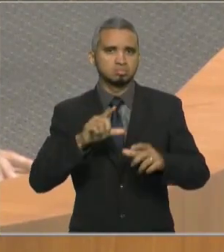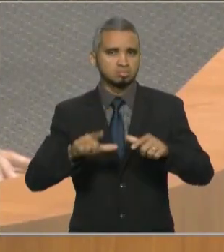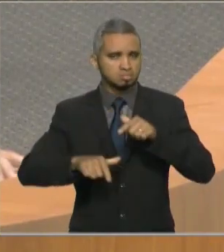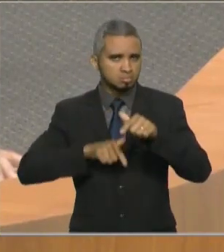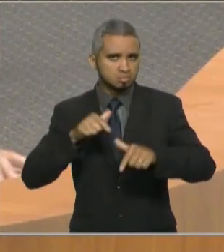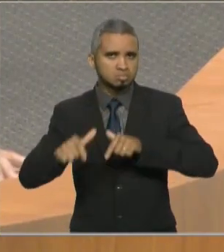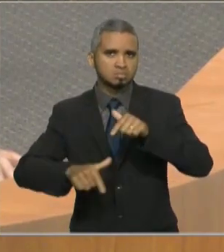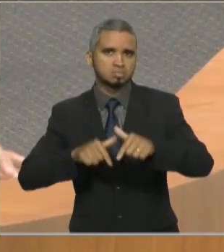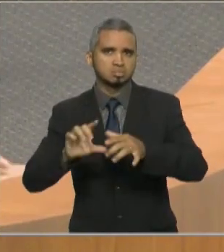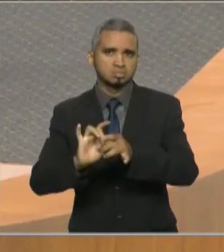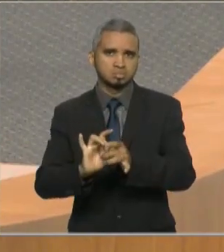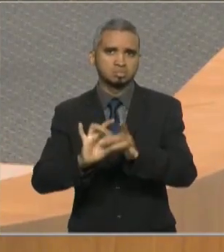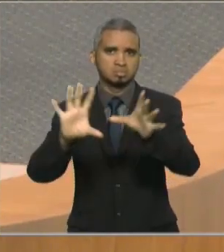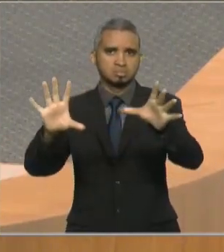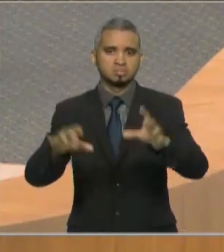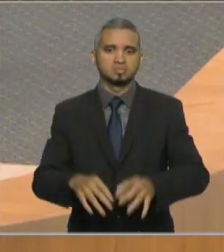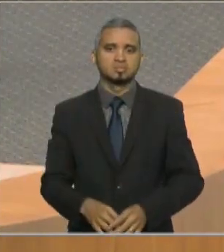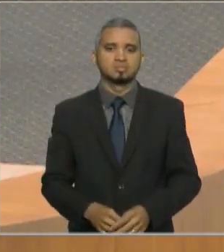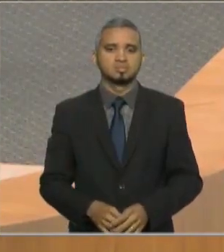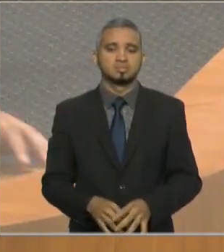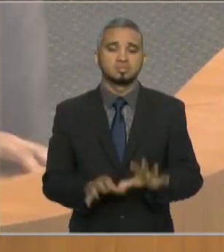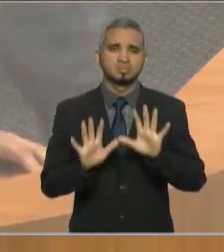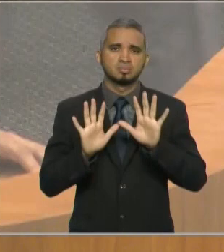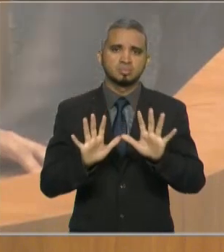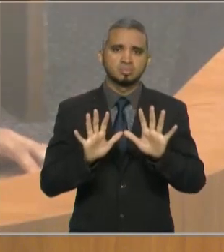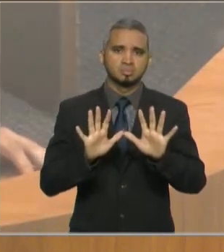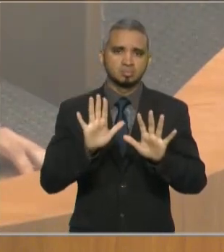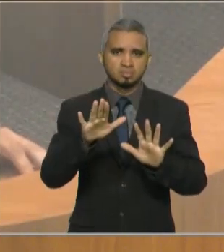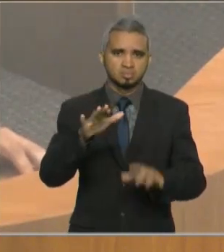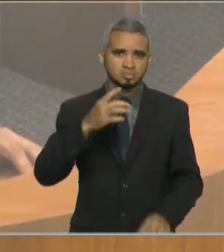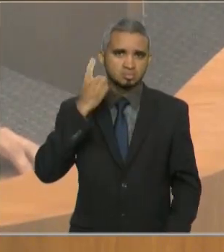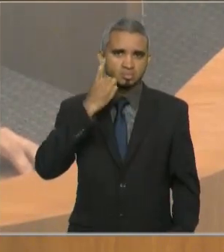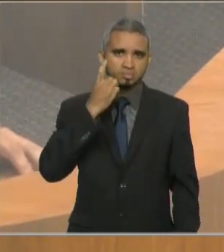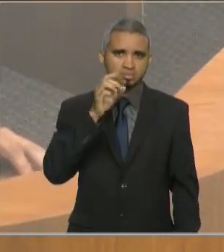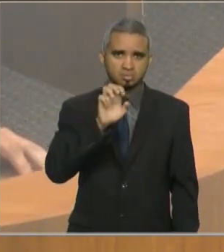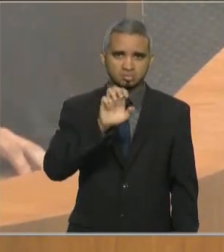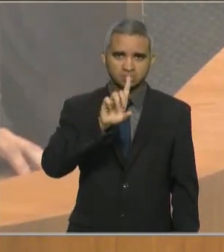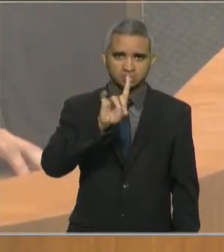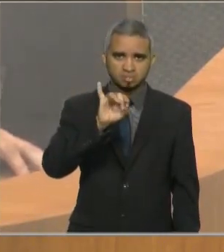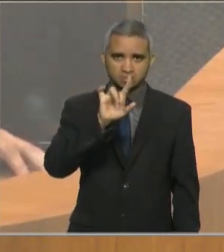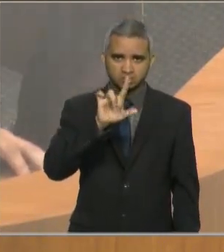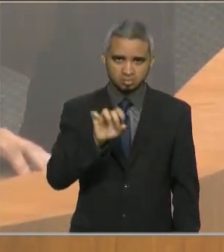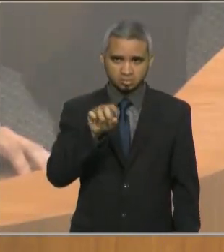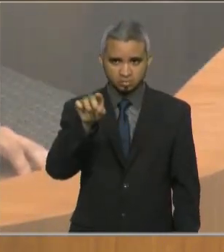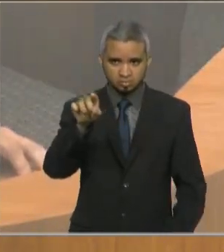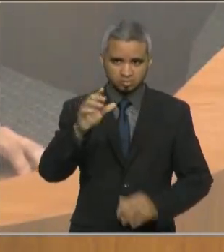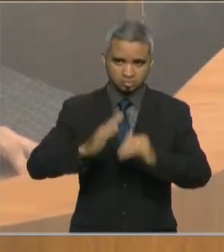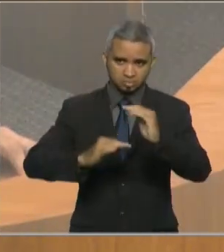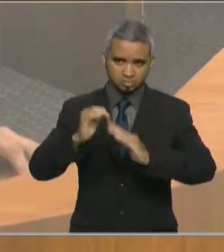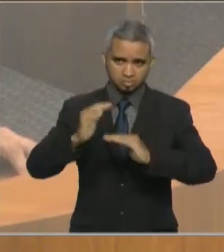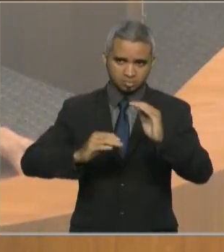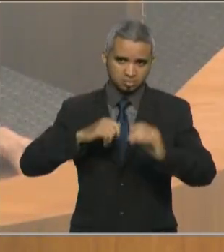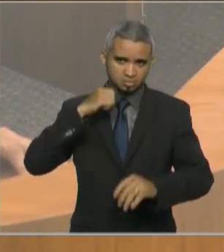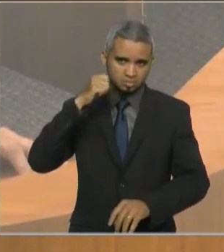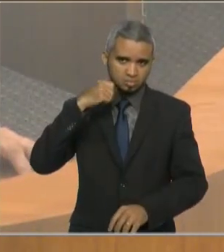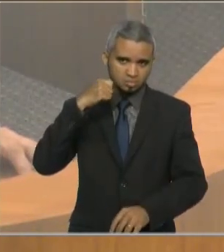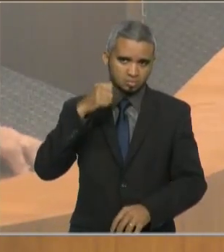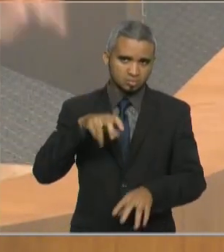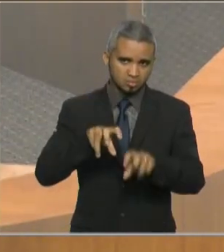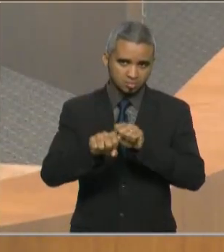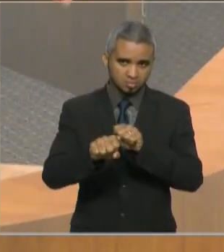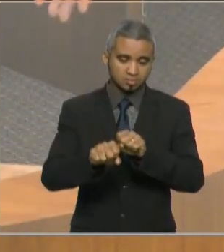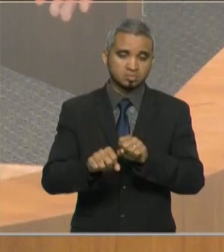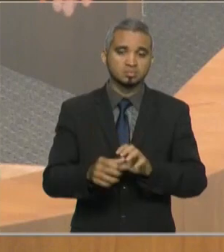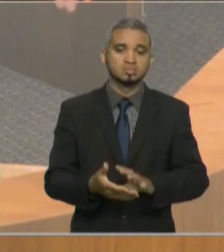estranheza, deputado Edilásio Júnior, Vossa Excelência, que é advogado, exímio advogado, é